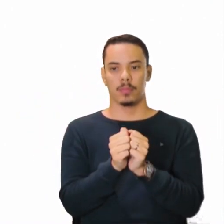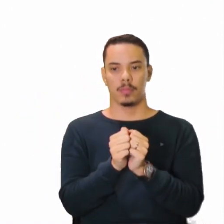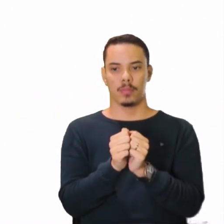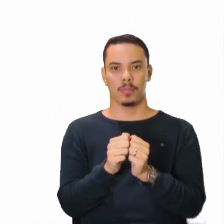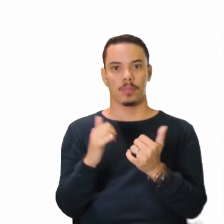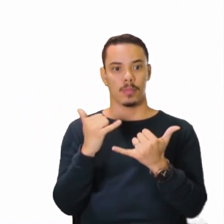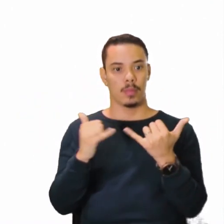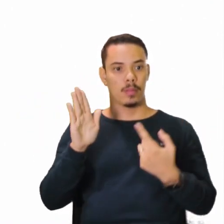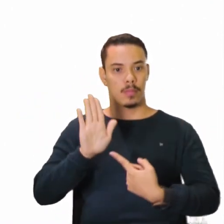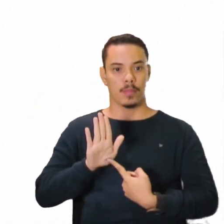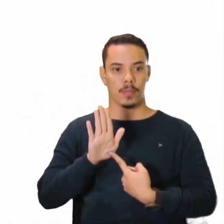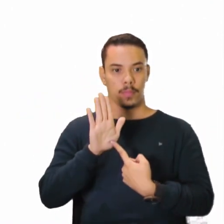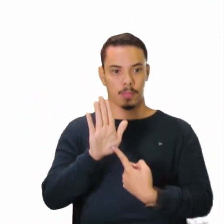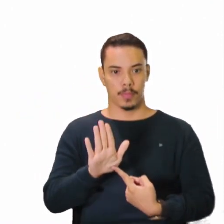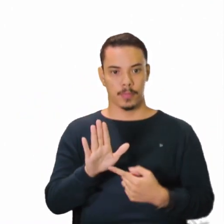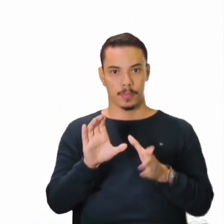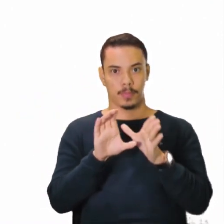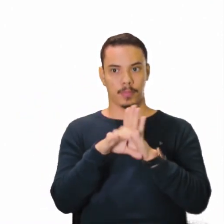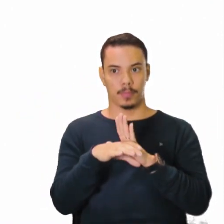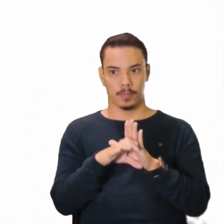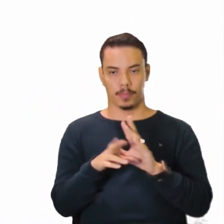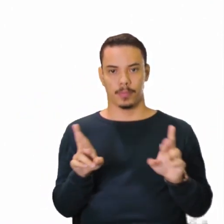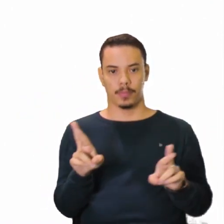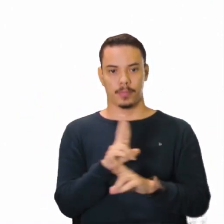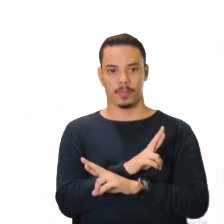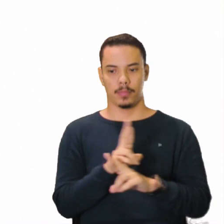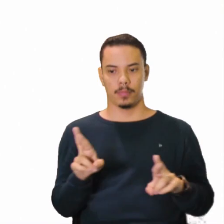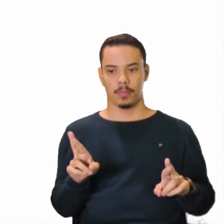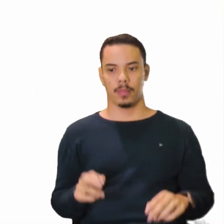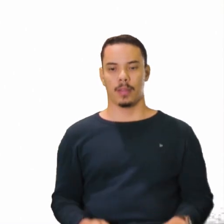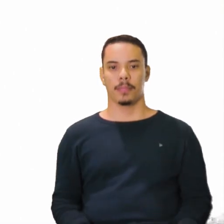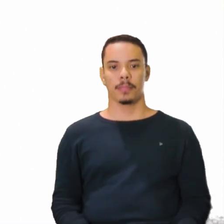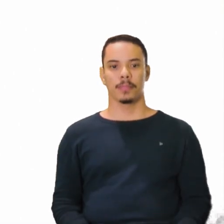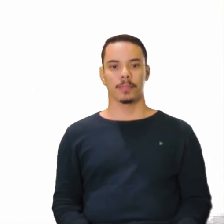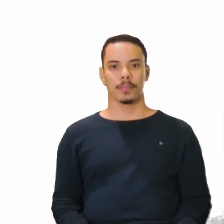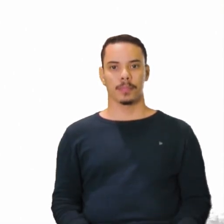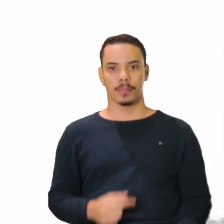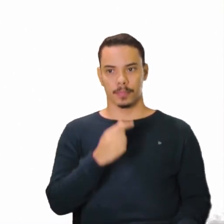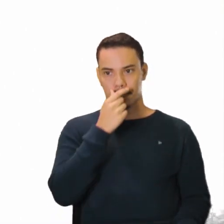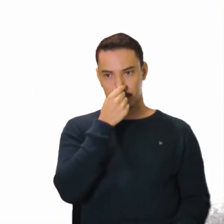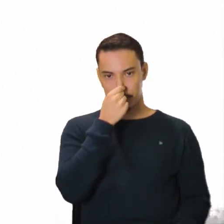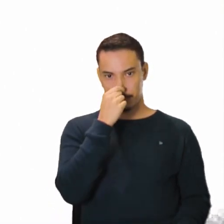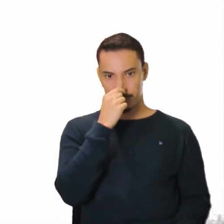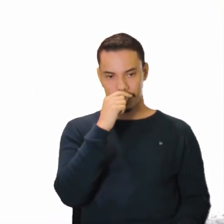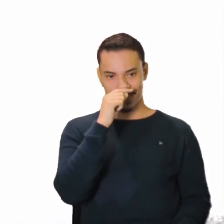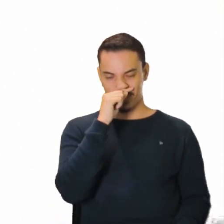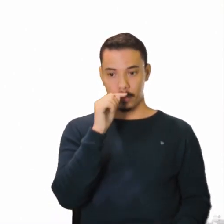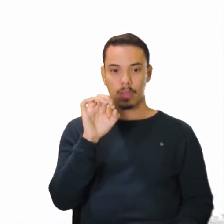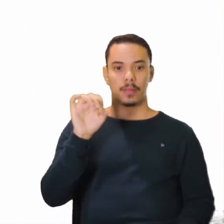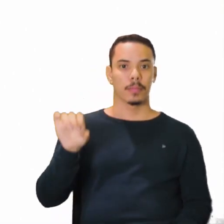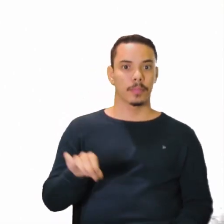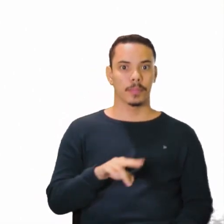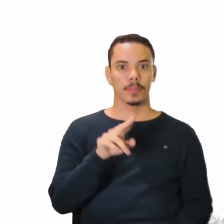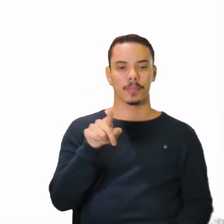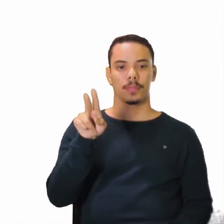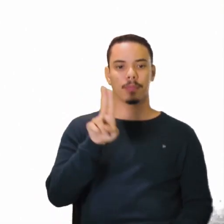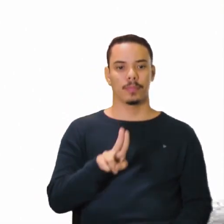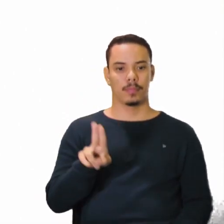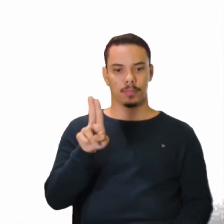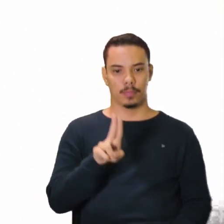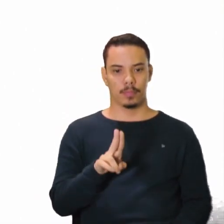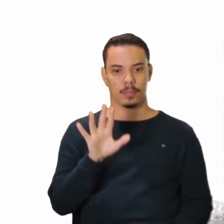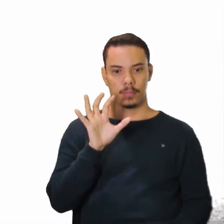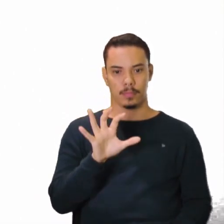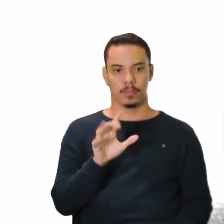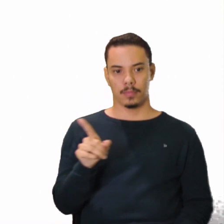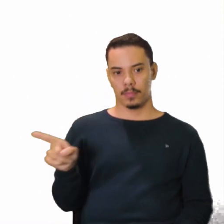ligação nas linhas para demonstrar como os conceitos estão ligados. Então, você utiliza